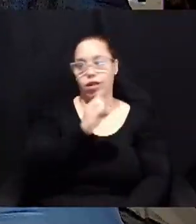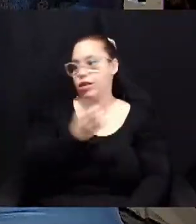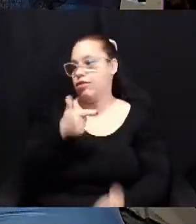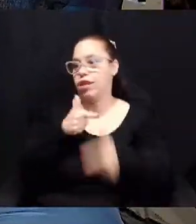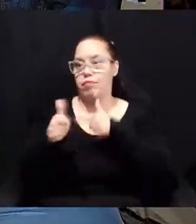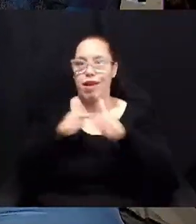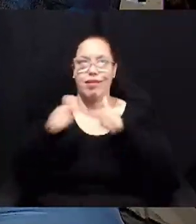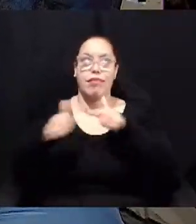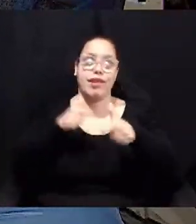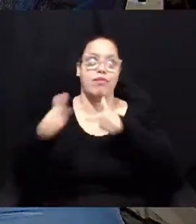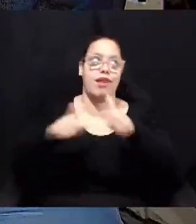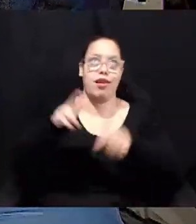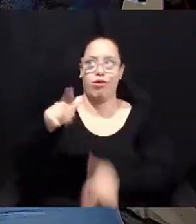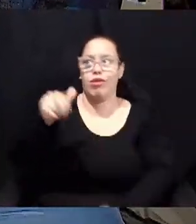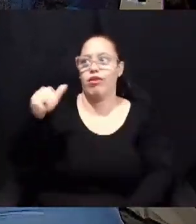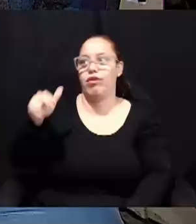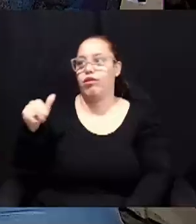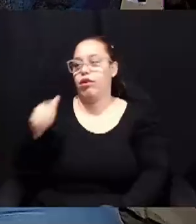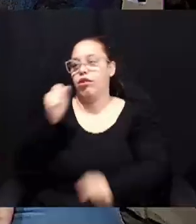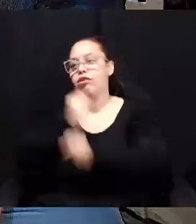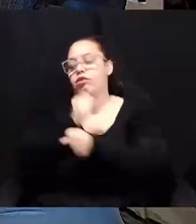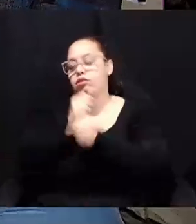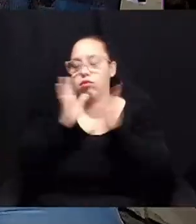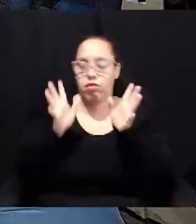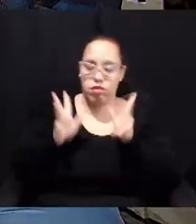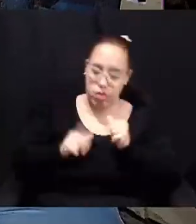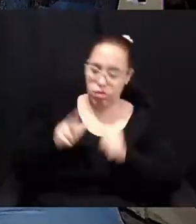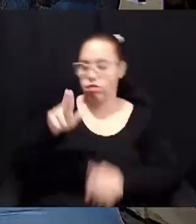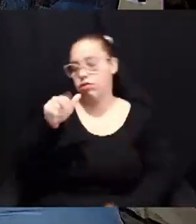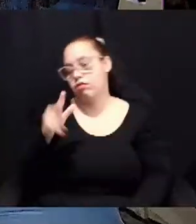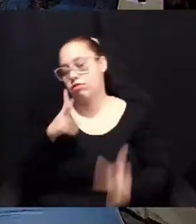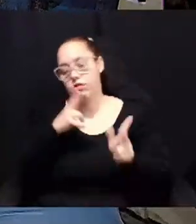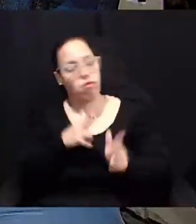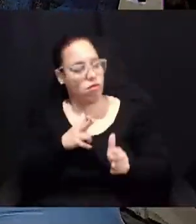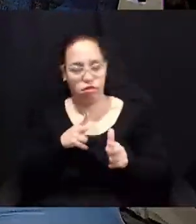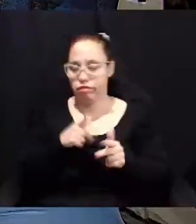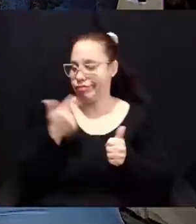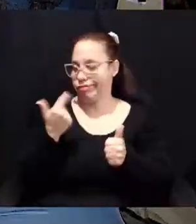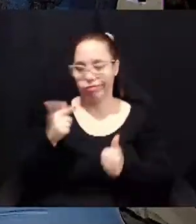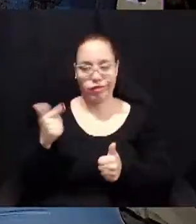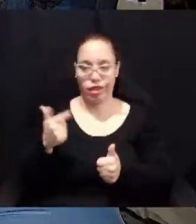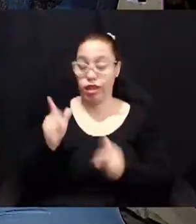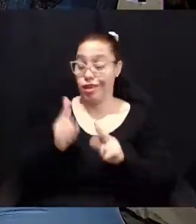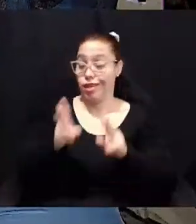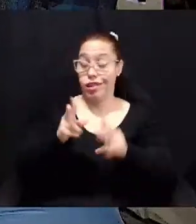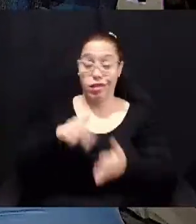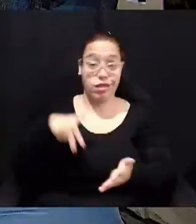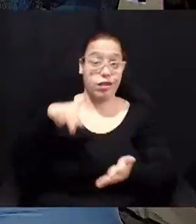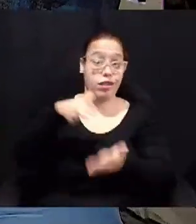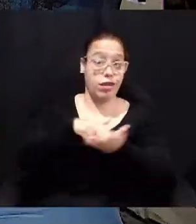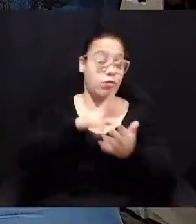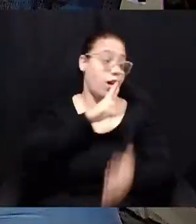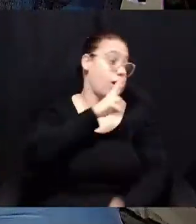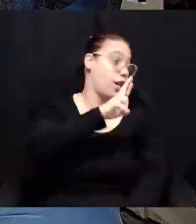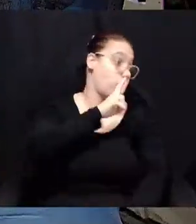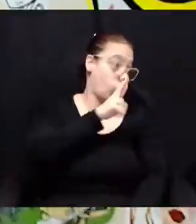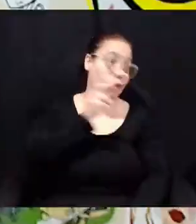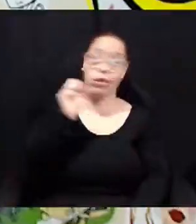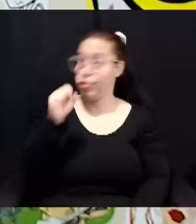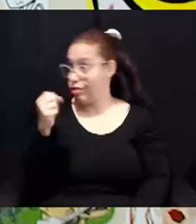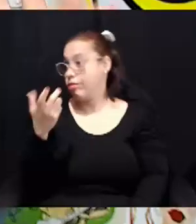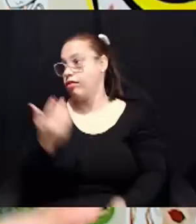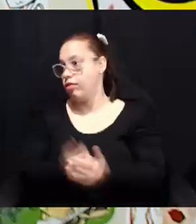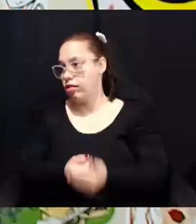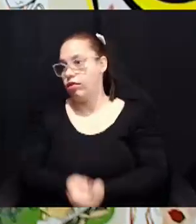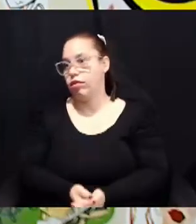nenhum tipo de folga, é sempre não tem descanso. Com os meios digitais está sempre disponível para responder. Exatamente, e os meios digitais a gente é